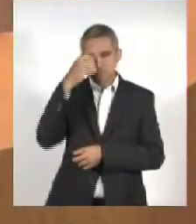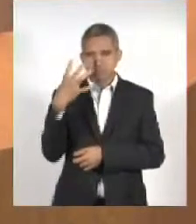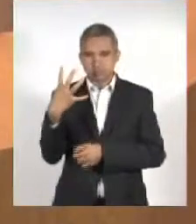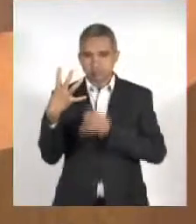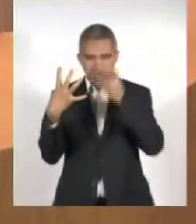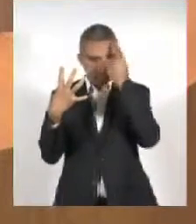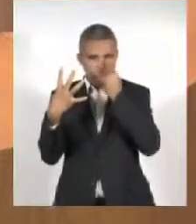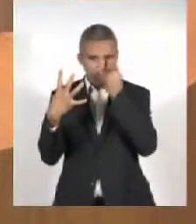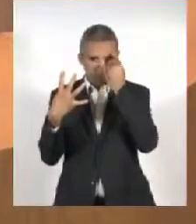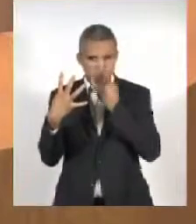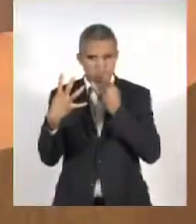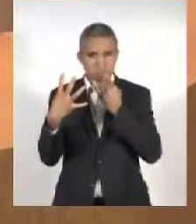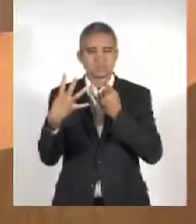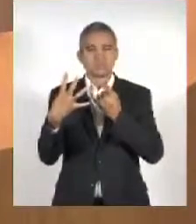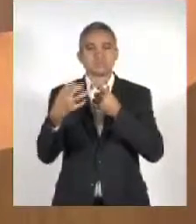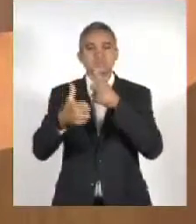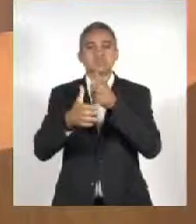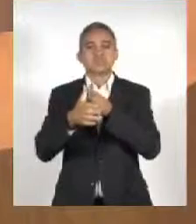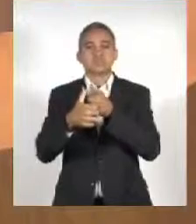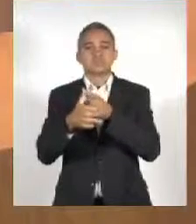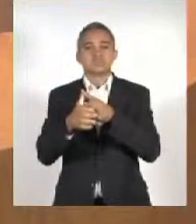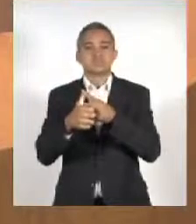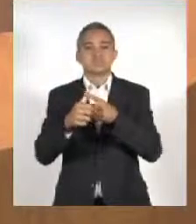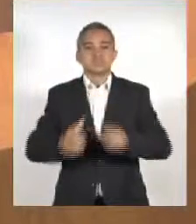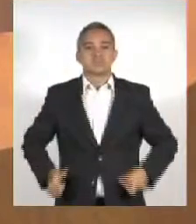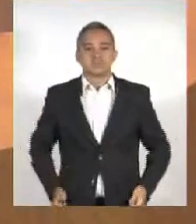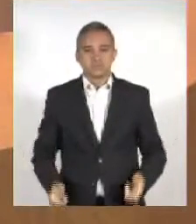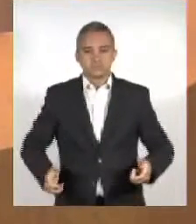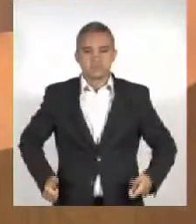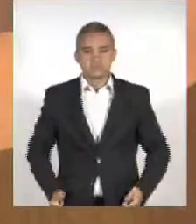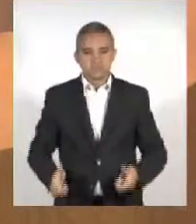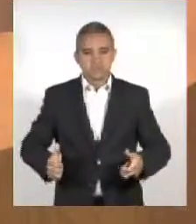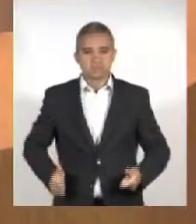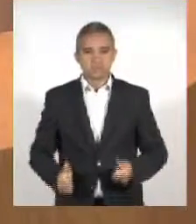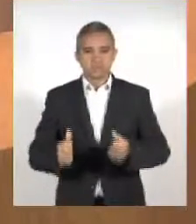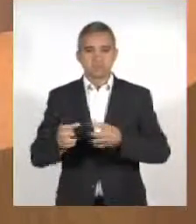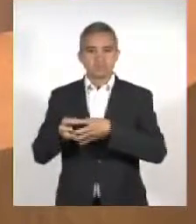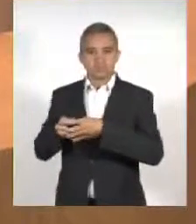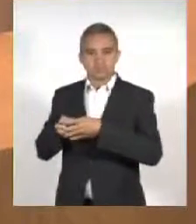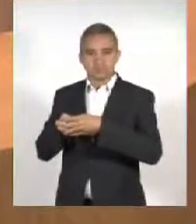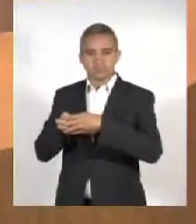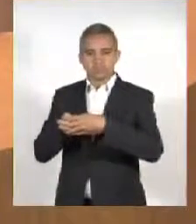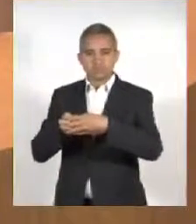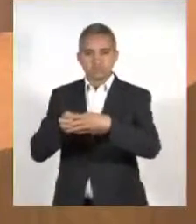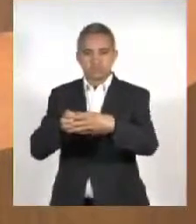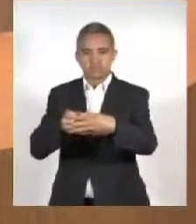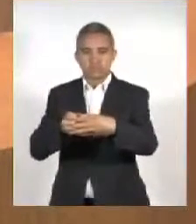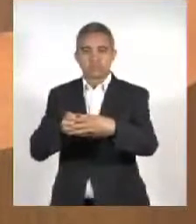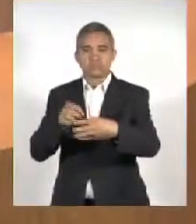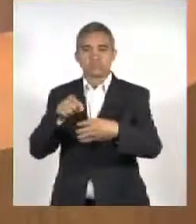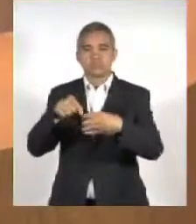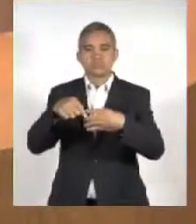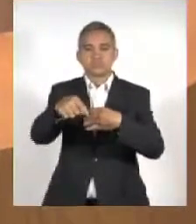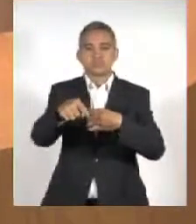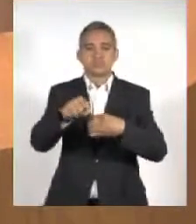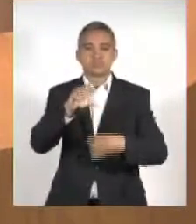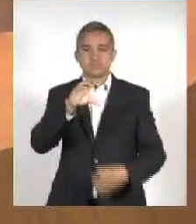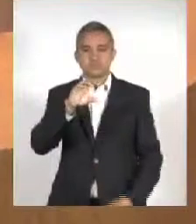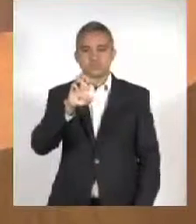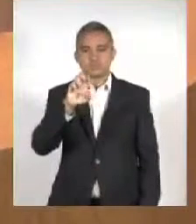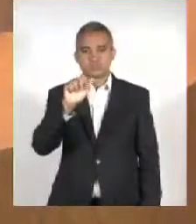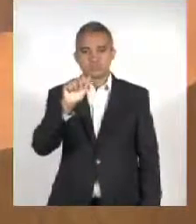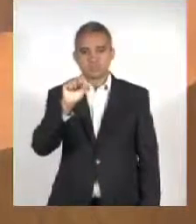ao acompanhar um cadeirante no deslocamento da Assembleia Legislativa até a SEASA. Então, o desconforto,